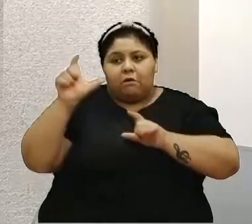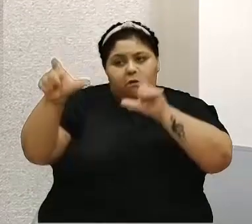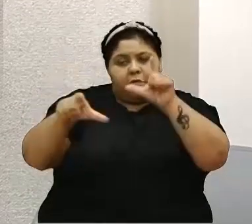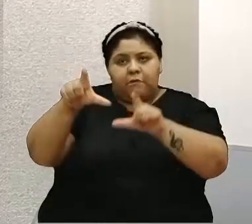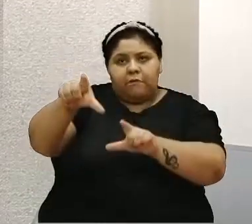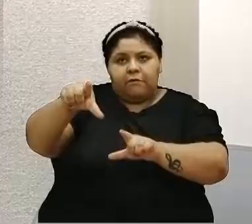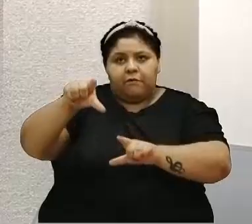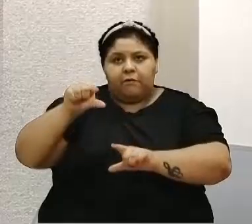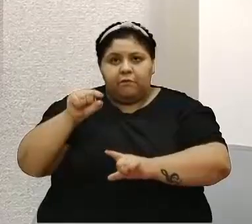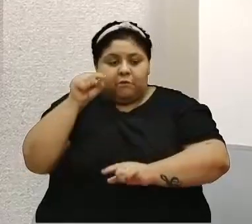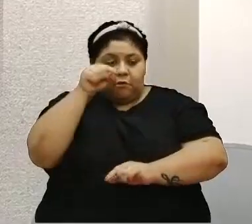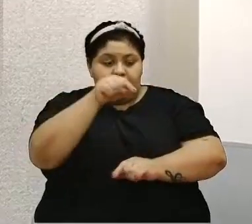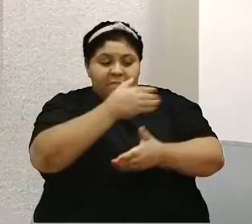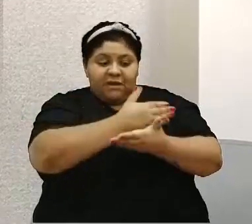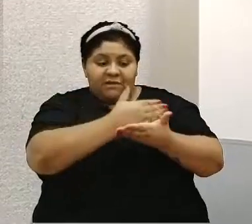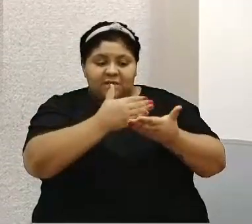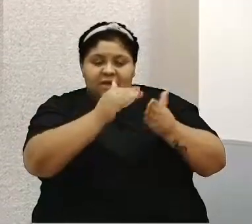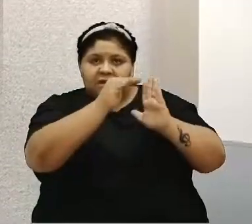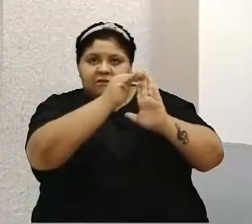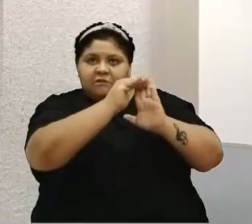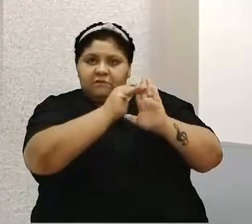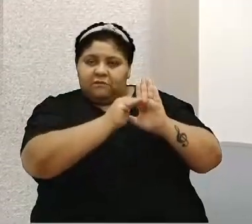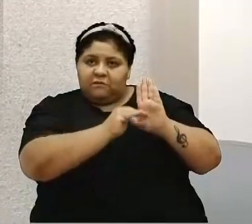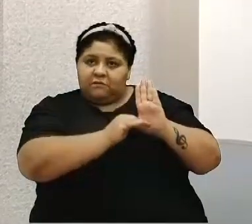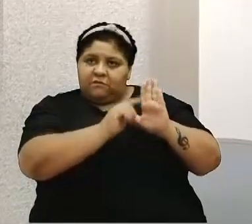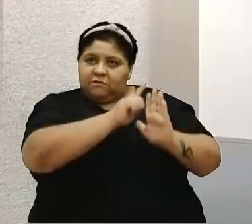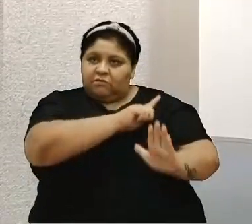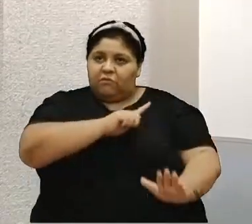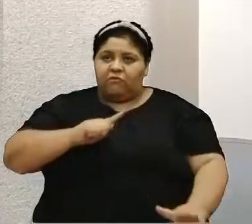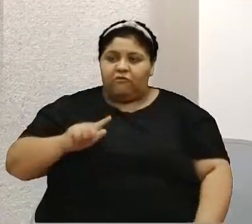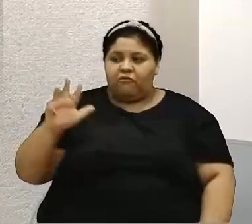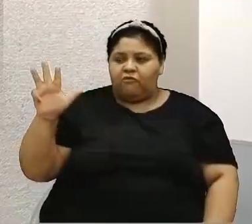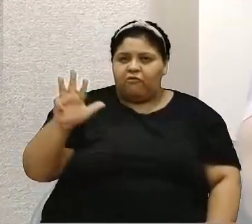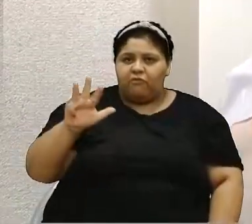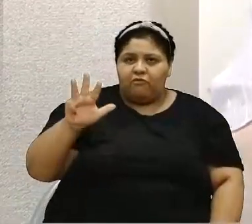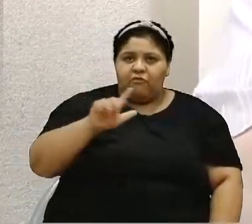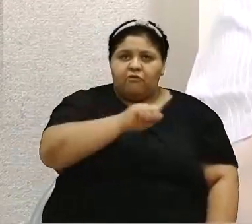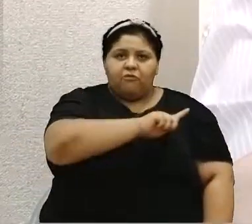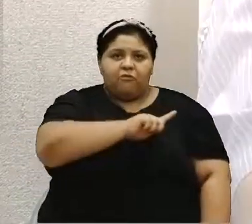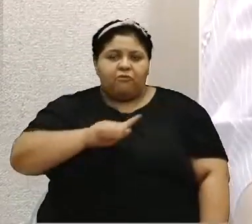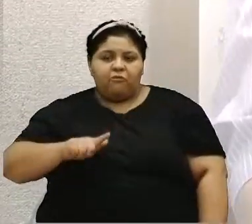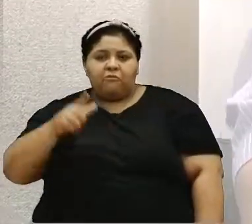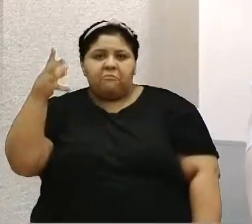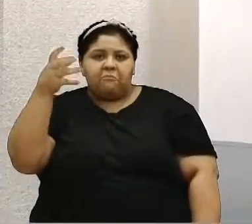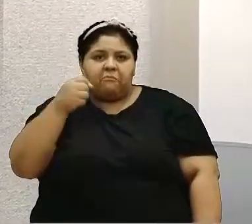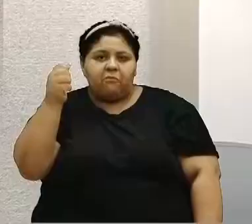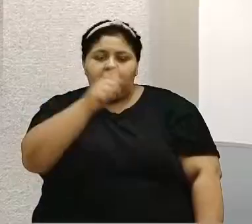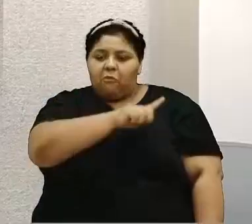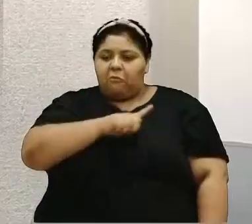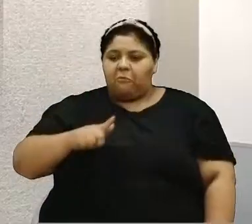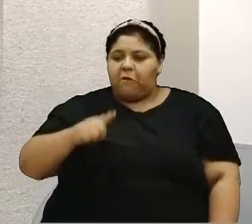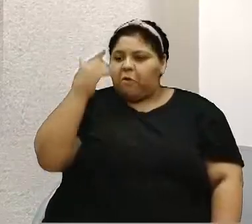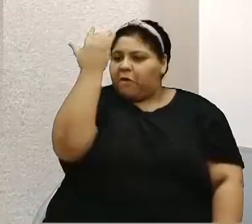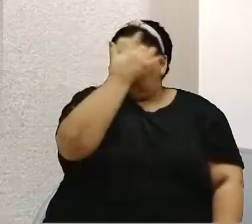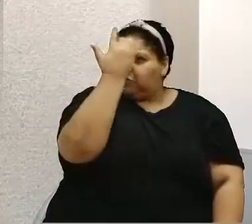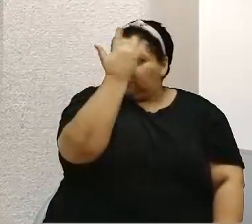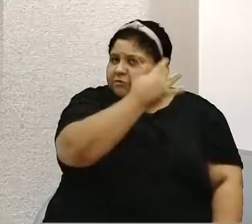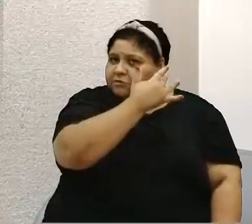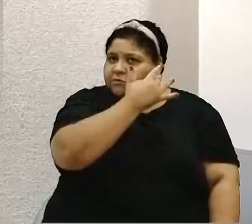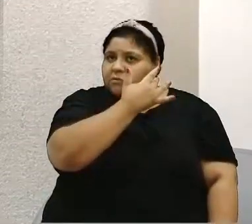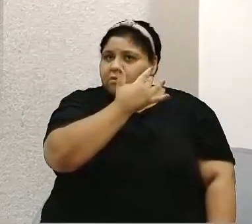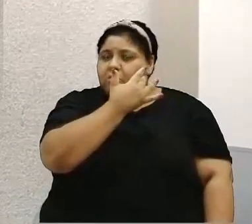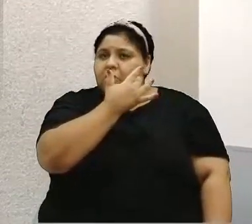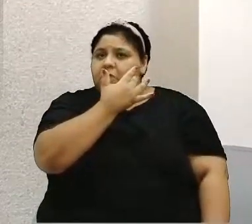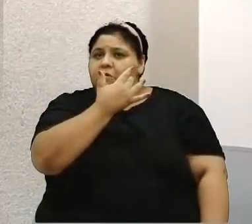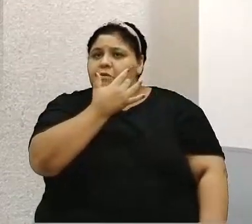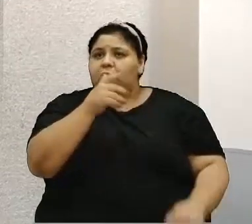tocar aquele programa. Seja o governo Lula, seja o governo Leite, seja o governo Adiló, o Congresso,